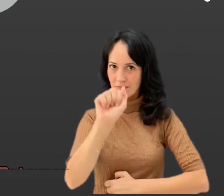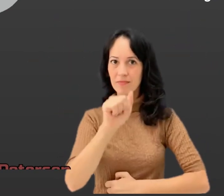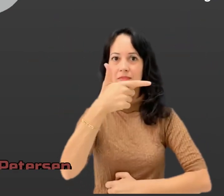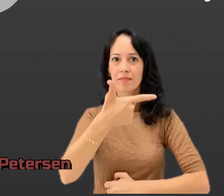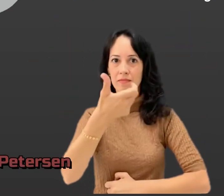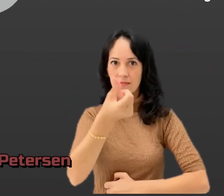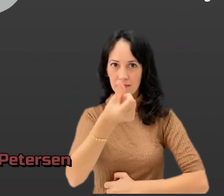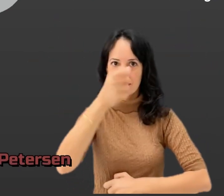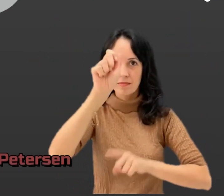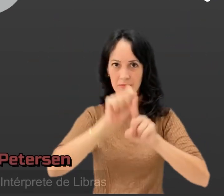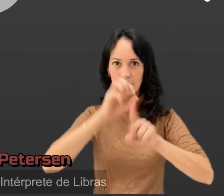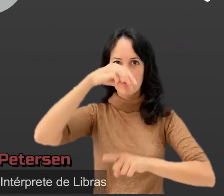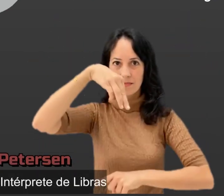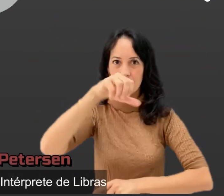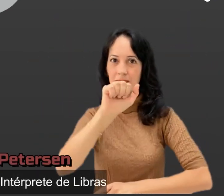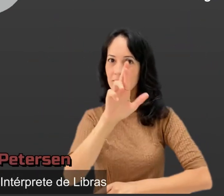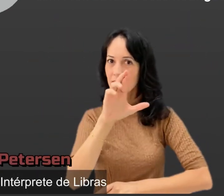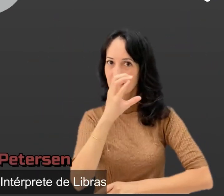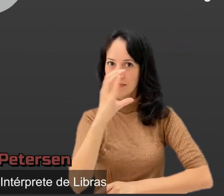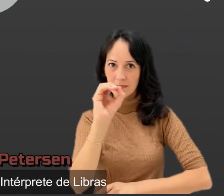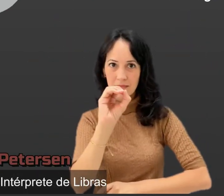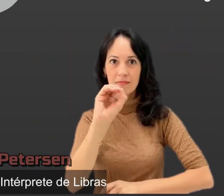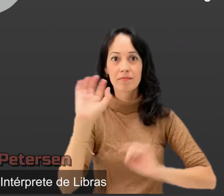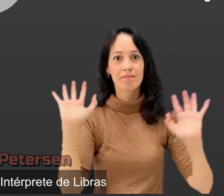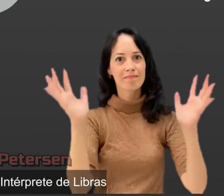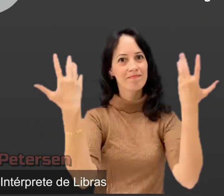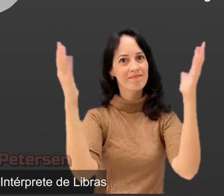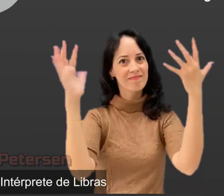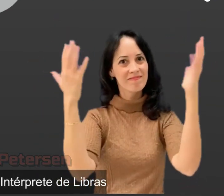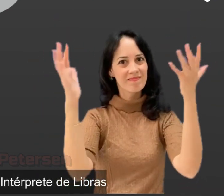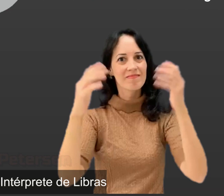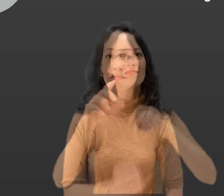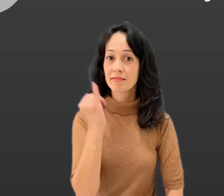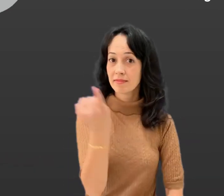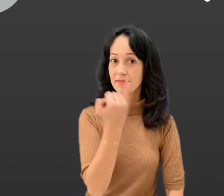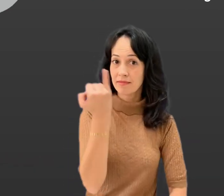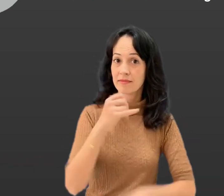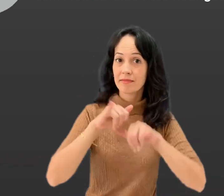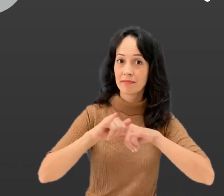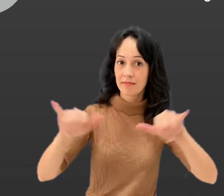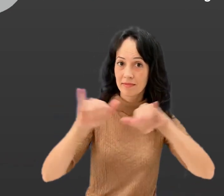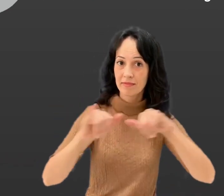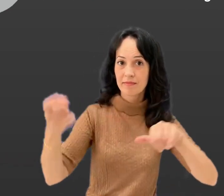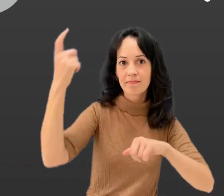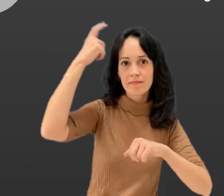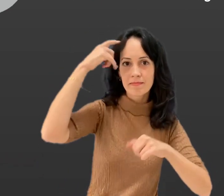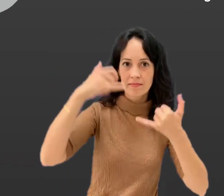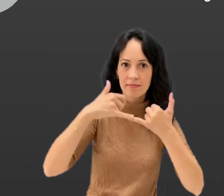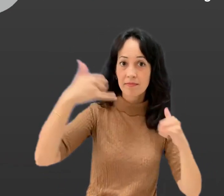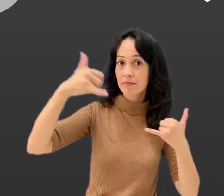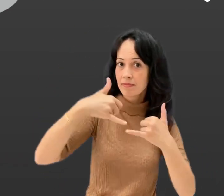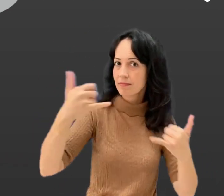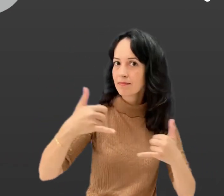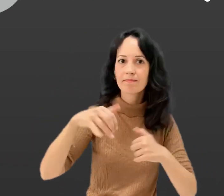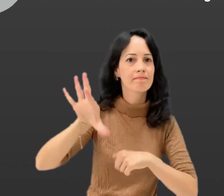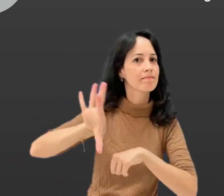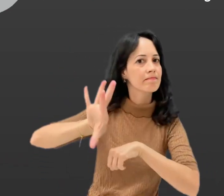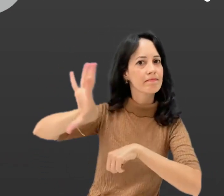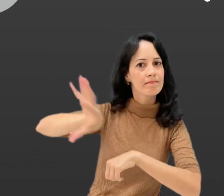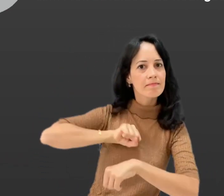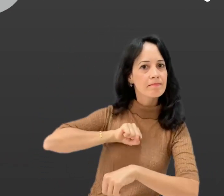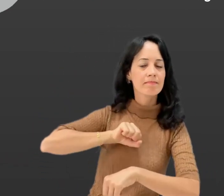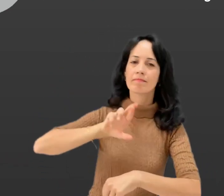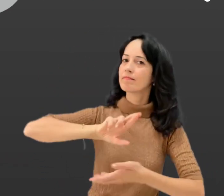da epilepsia para chamar a atenção e desfazer qualquer mal entendido que possa ter. Epilepsia não